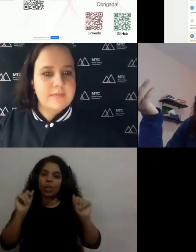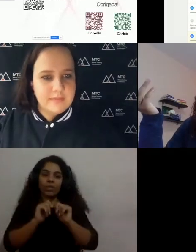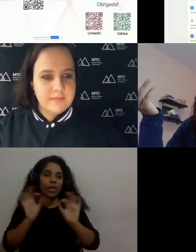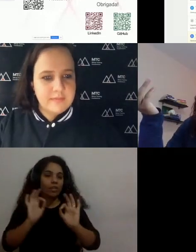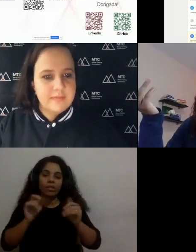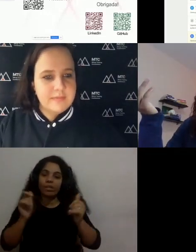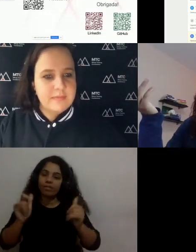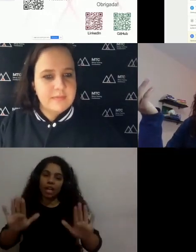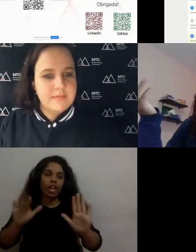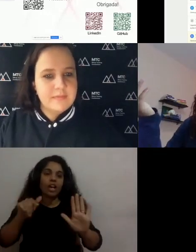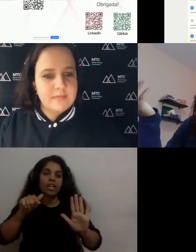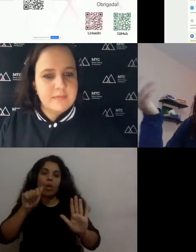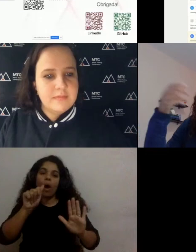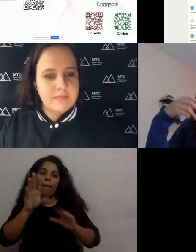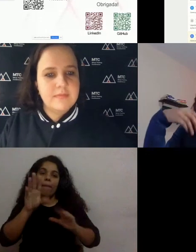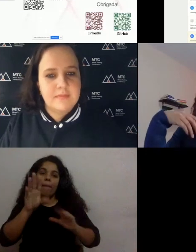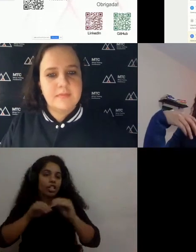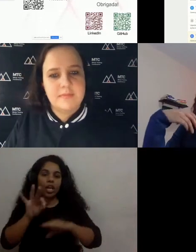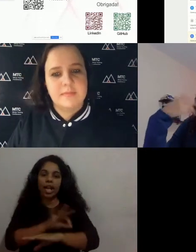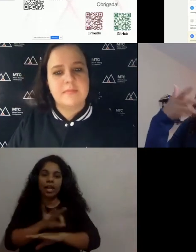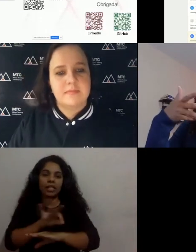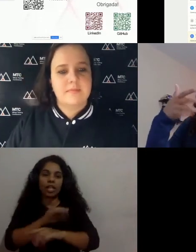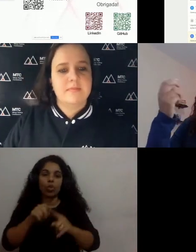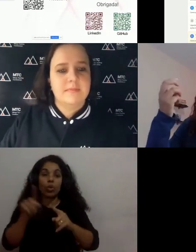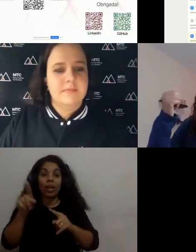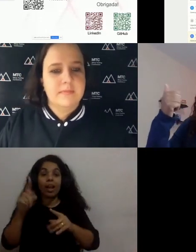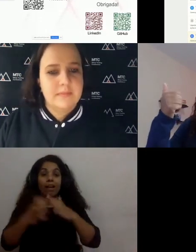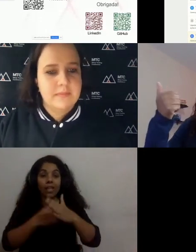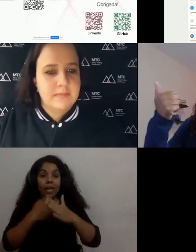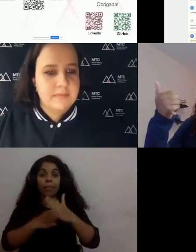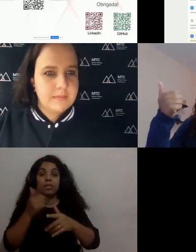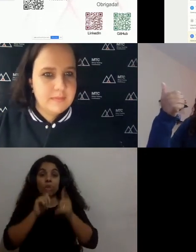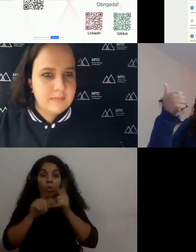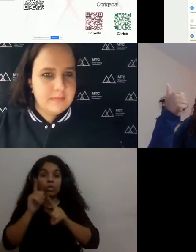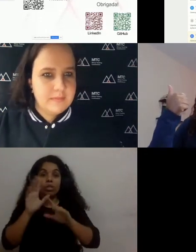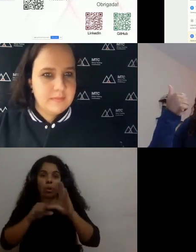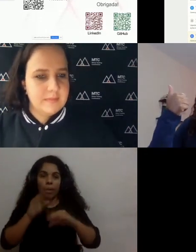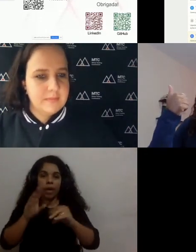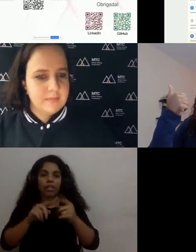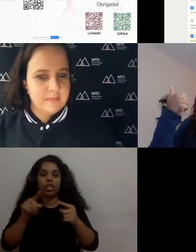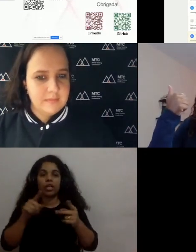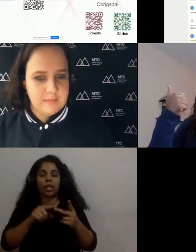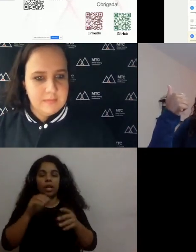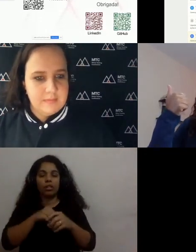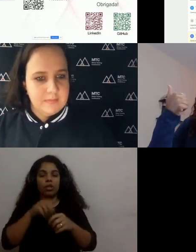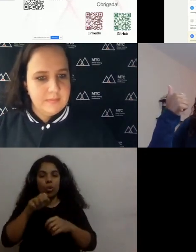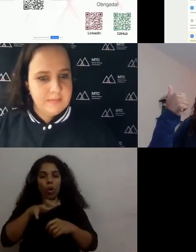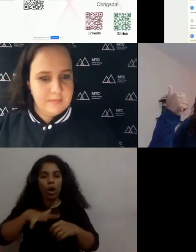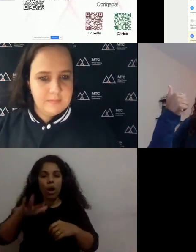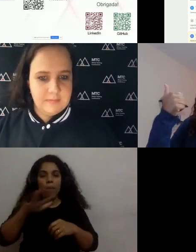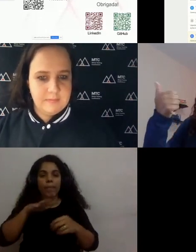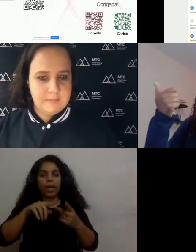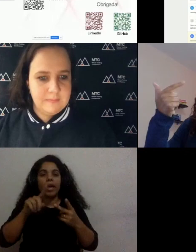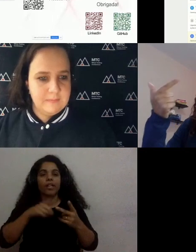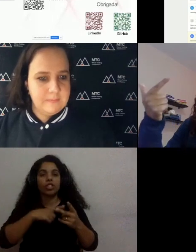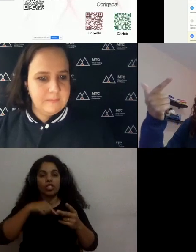deixar o QA mexer na arquitetura. Lá na empresa eu consigo mexer tanto no ambiente